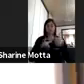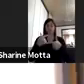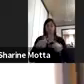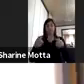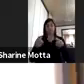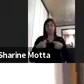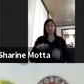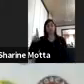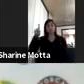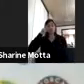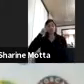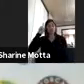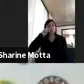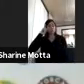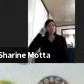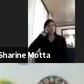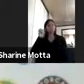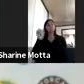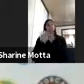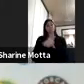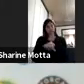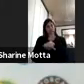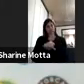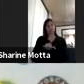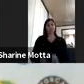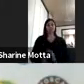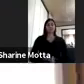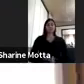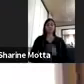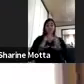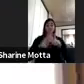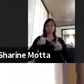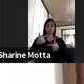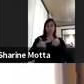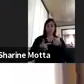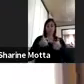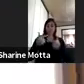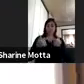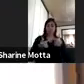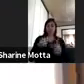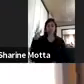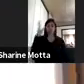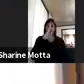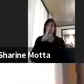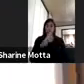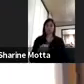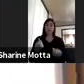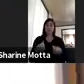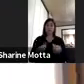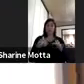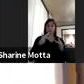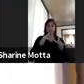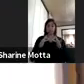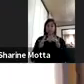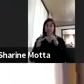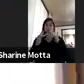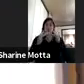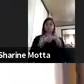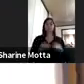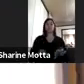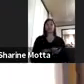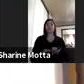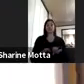diariamente. Os trabalhadores e as trabalhadoras do Brasil são quem tem o potencial de mudar